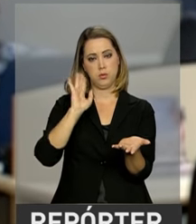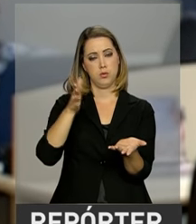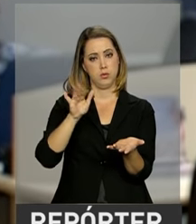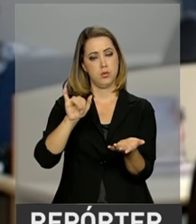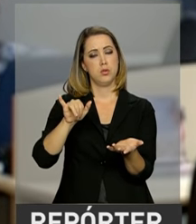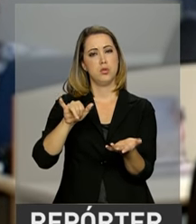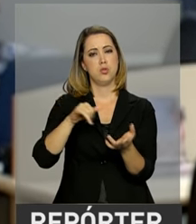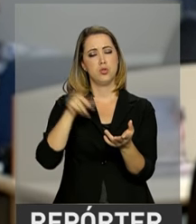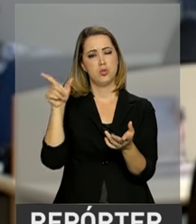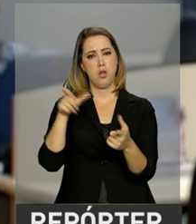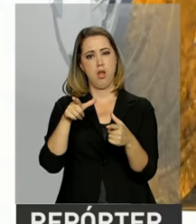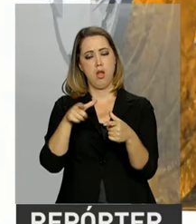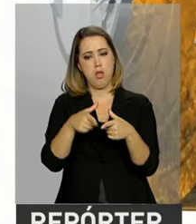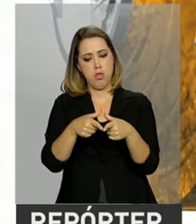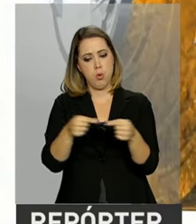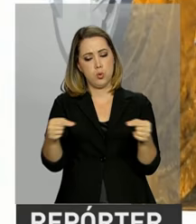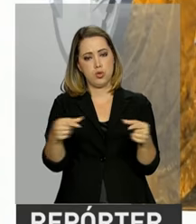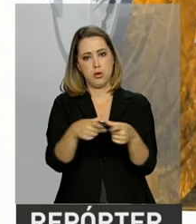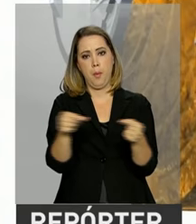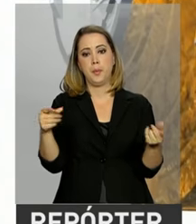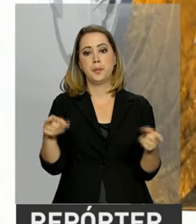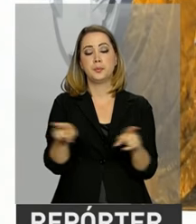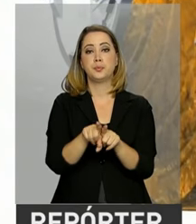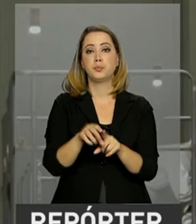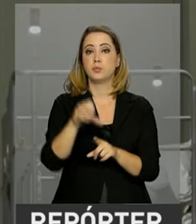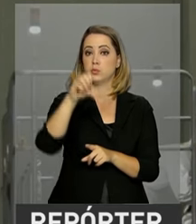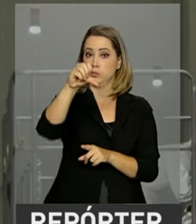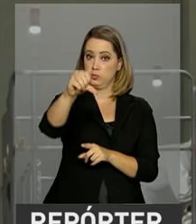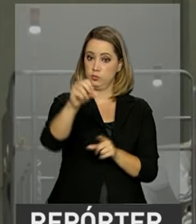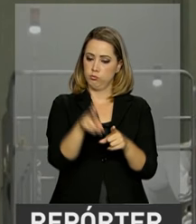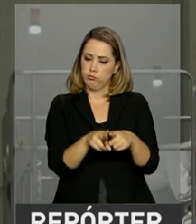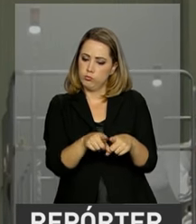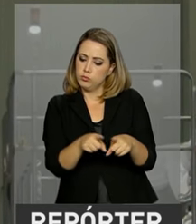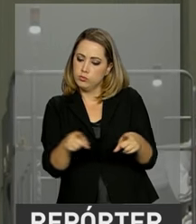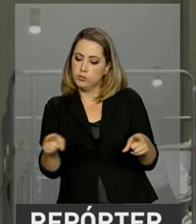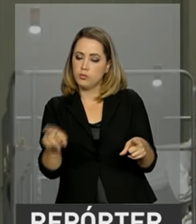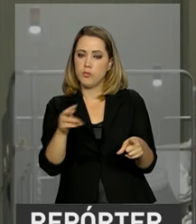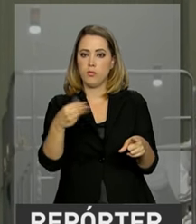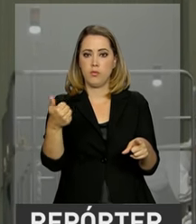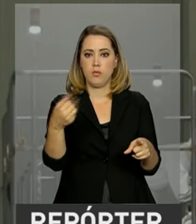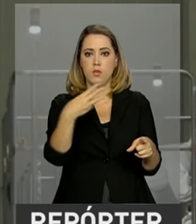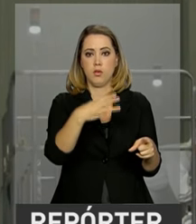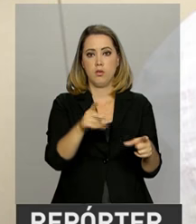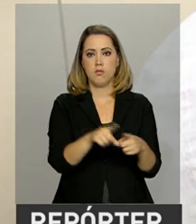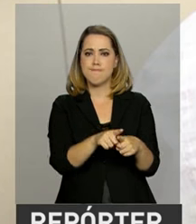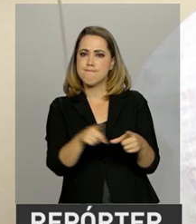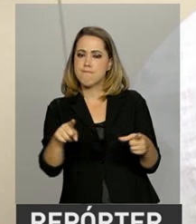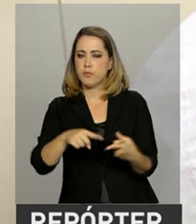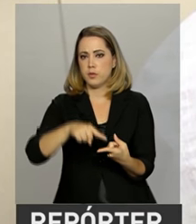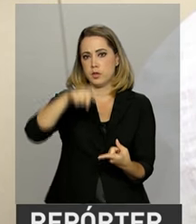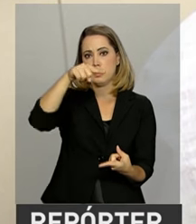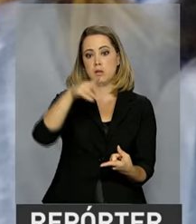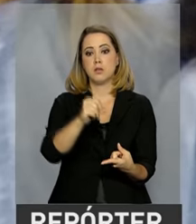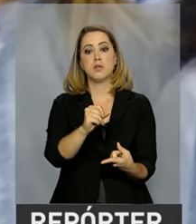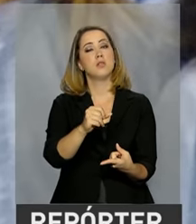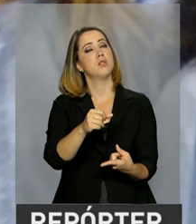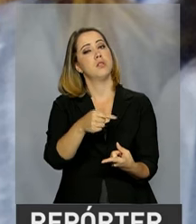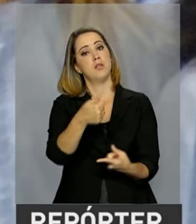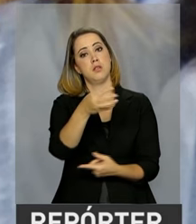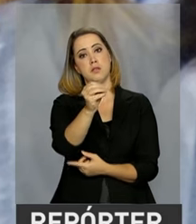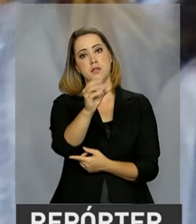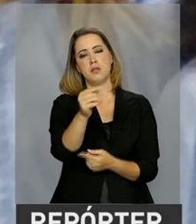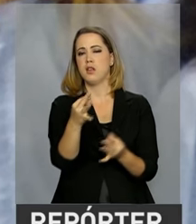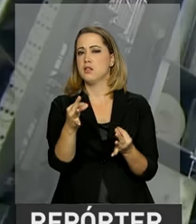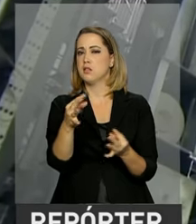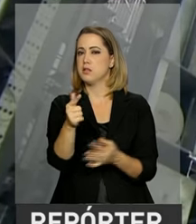japonês na estação espacial internacional com 9 cm de diâmetro 13 cm de altura e 700 g de peso